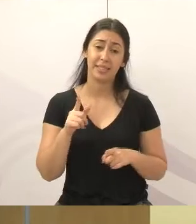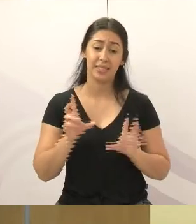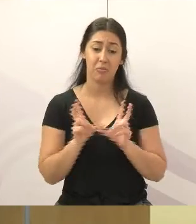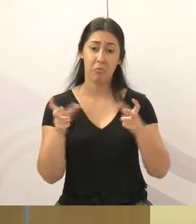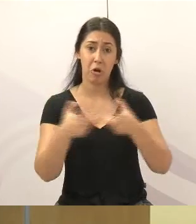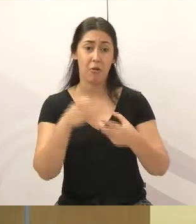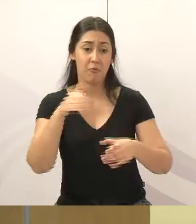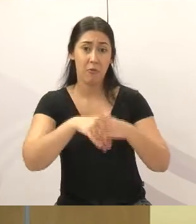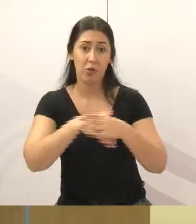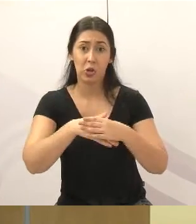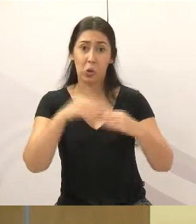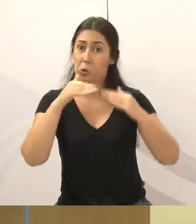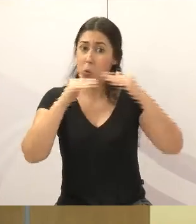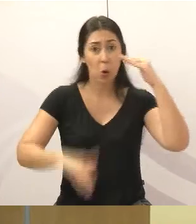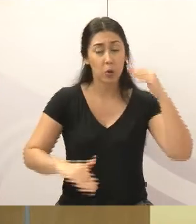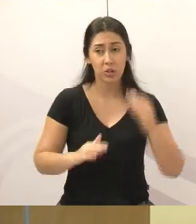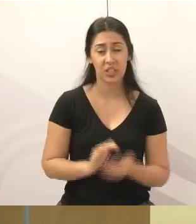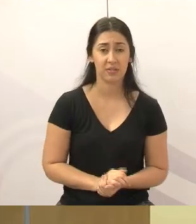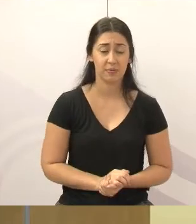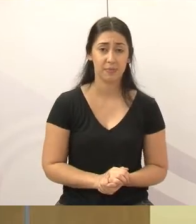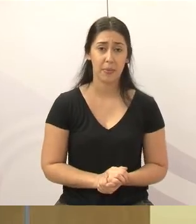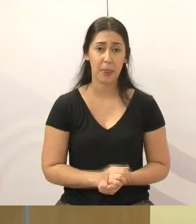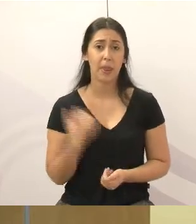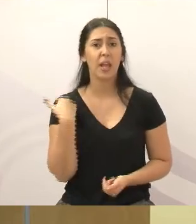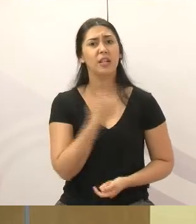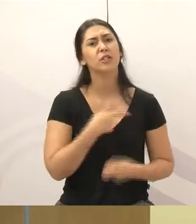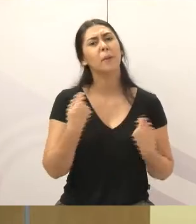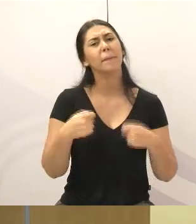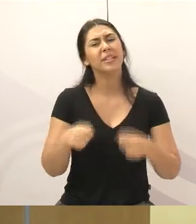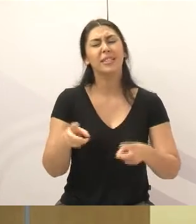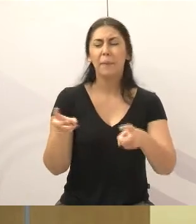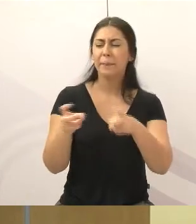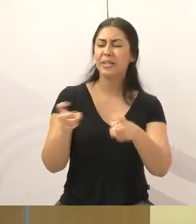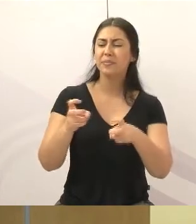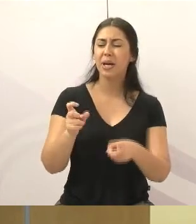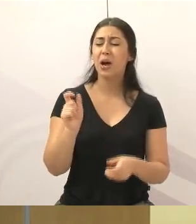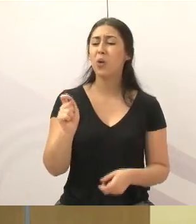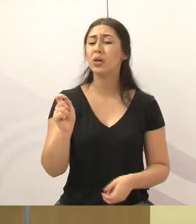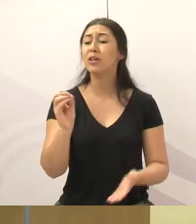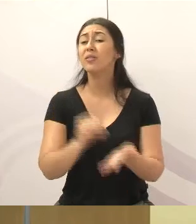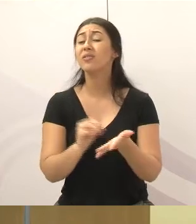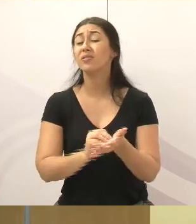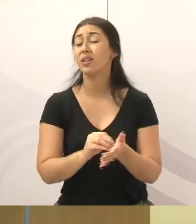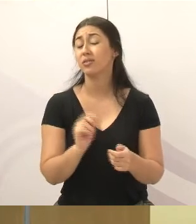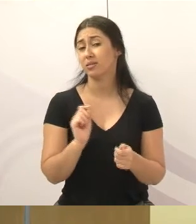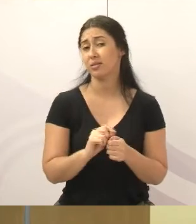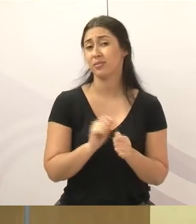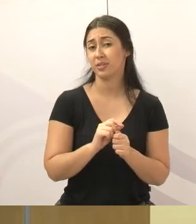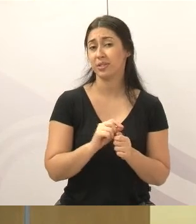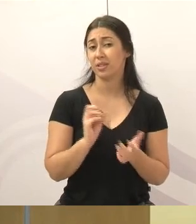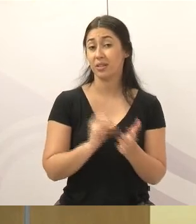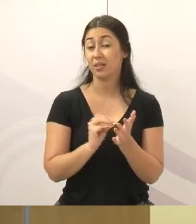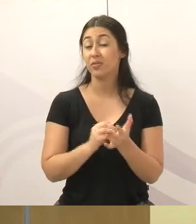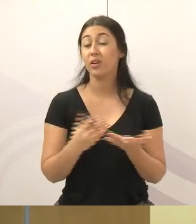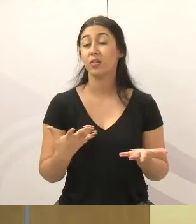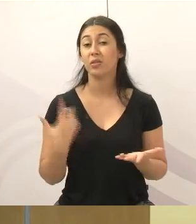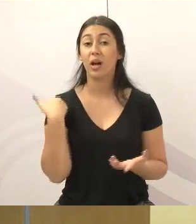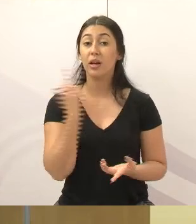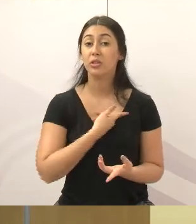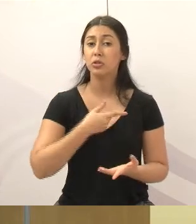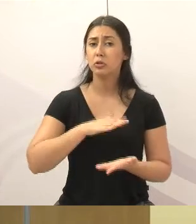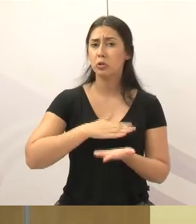que começar a ver o que passou e o que a gente não fez, para trazer para essa casa e discutir. Enquanto